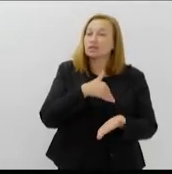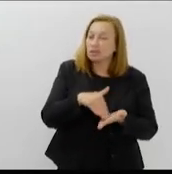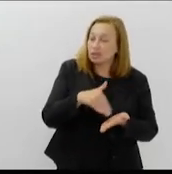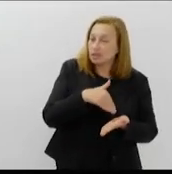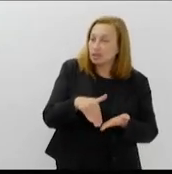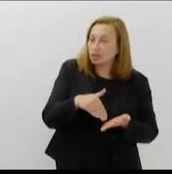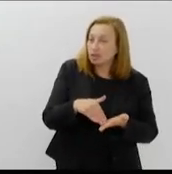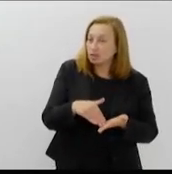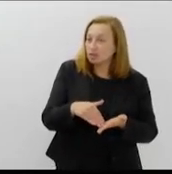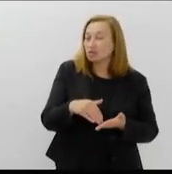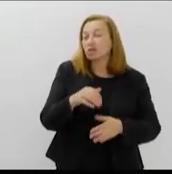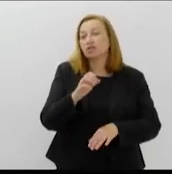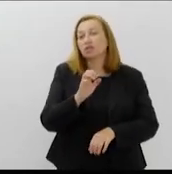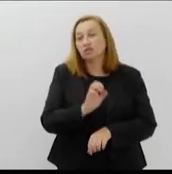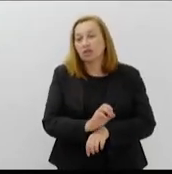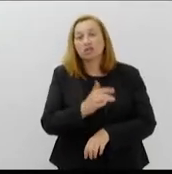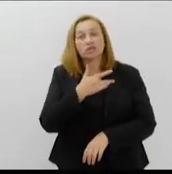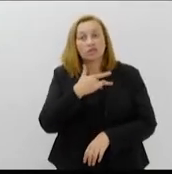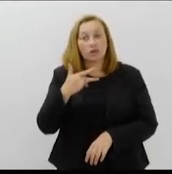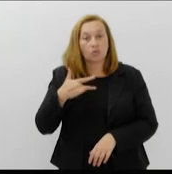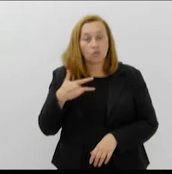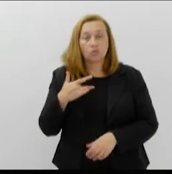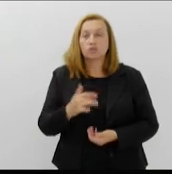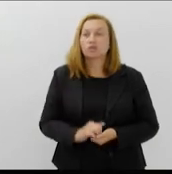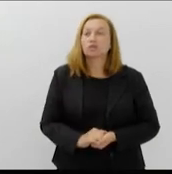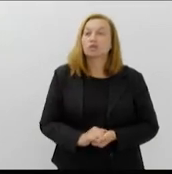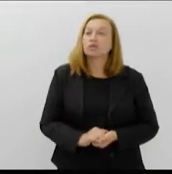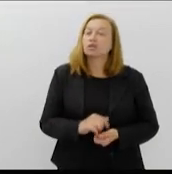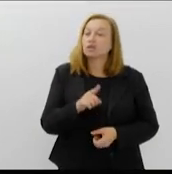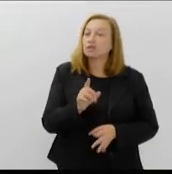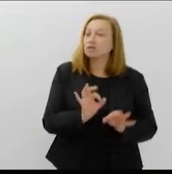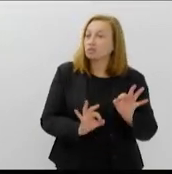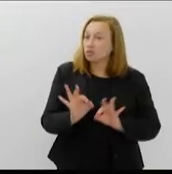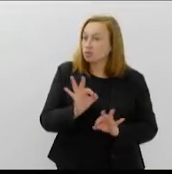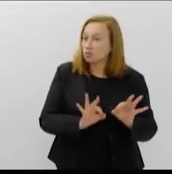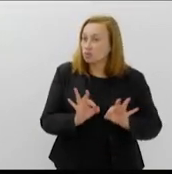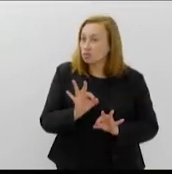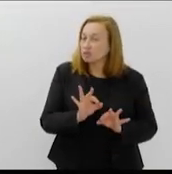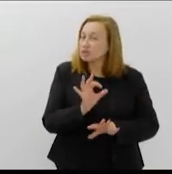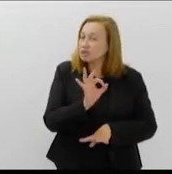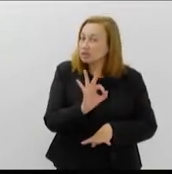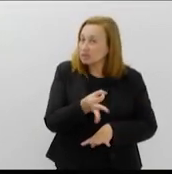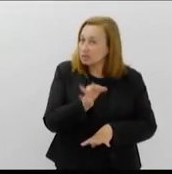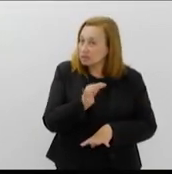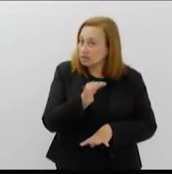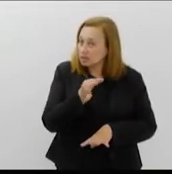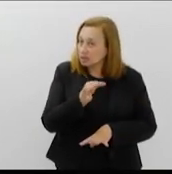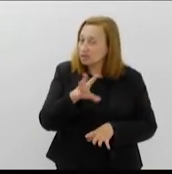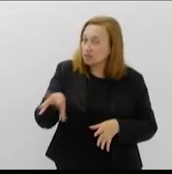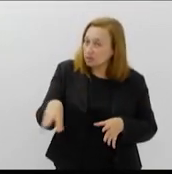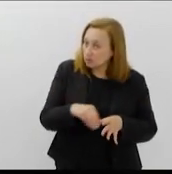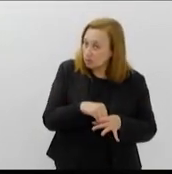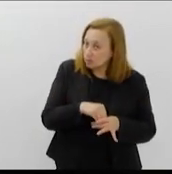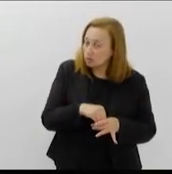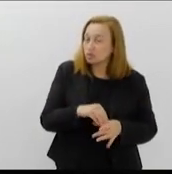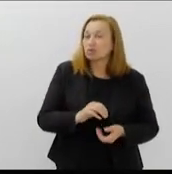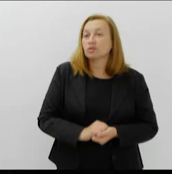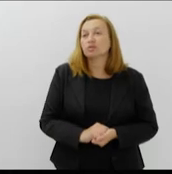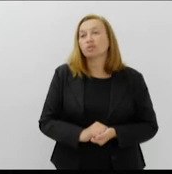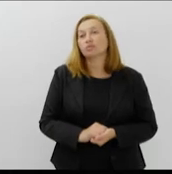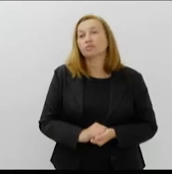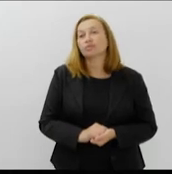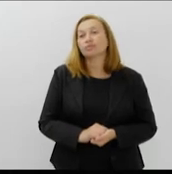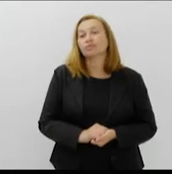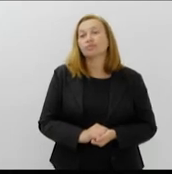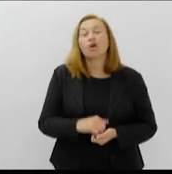de Estado de Saúde, para que esse programa ele seja, de fato, implementado. E